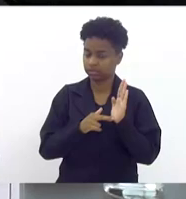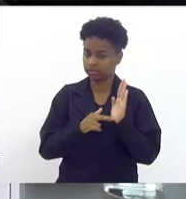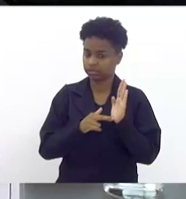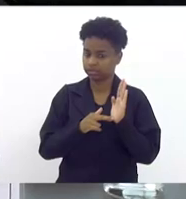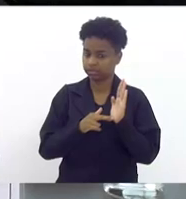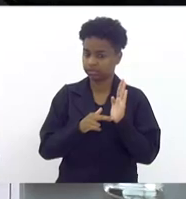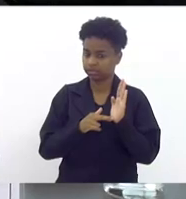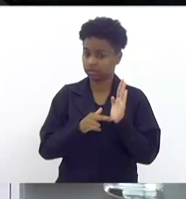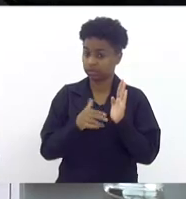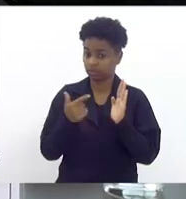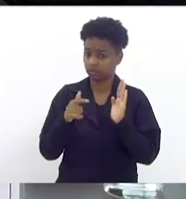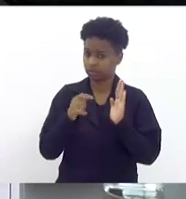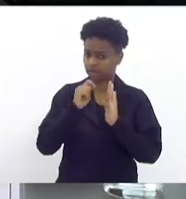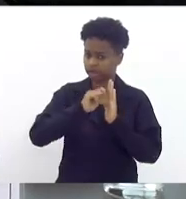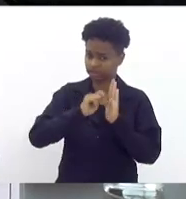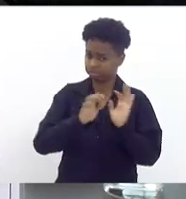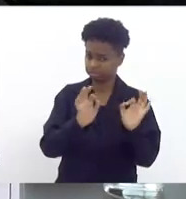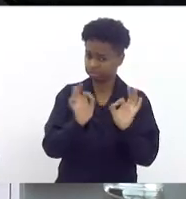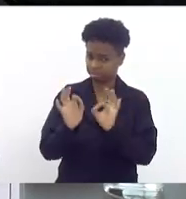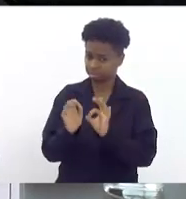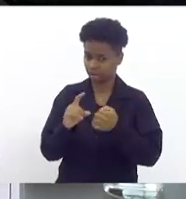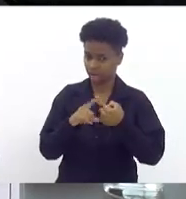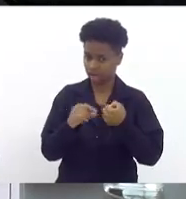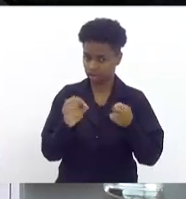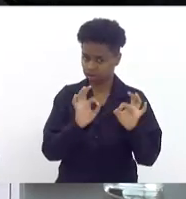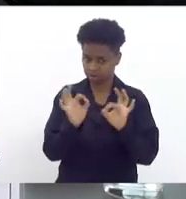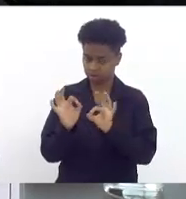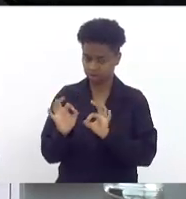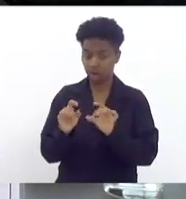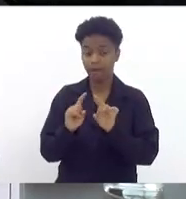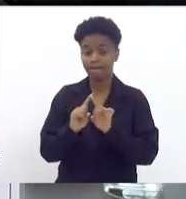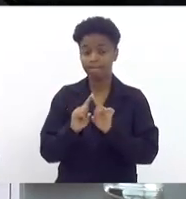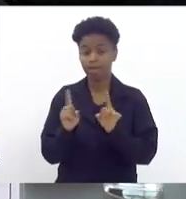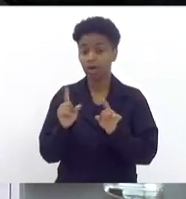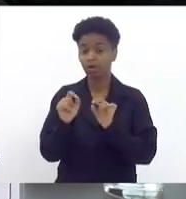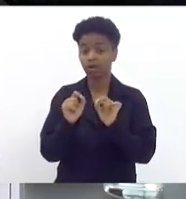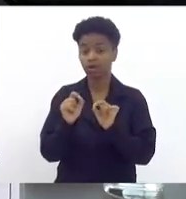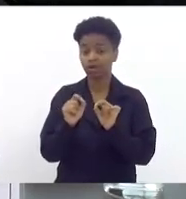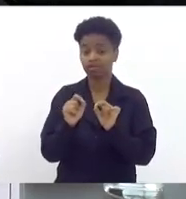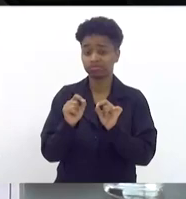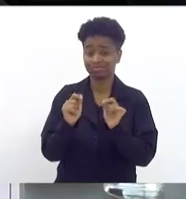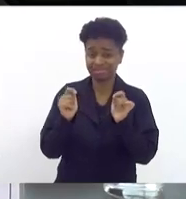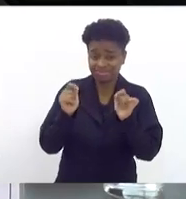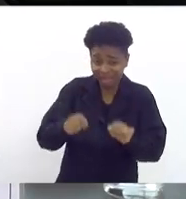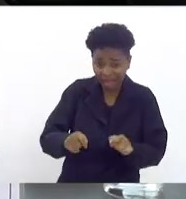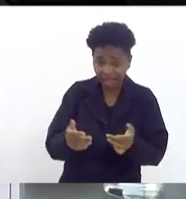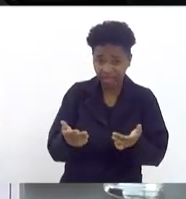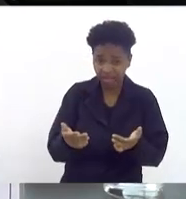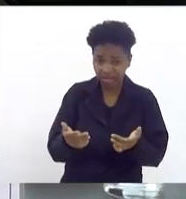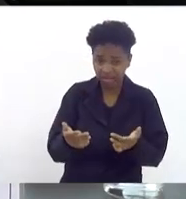que não está escrito em nenhum artigo, mas é um princípio, que é o da razoabilidade.